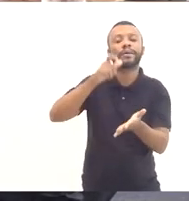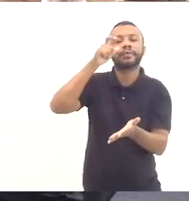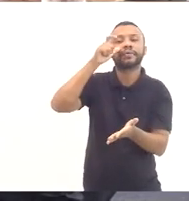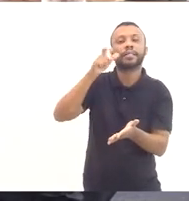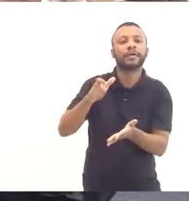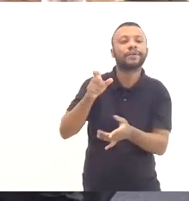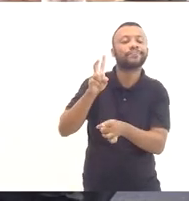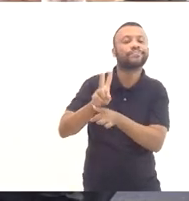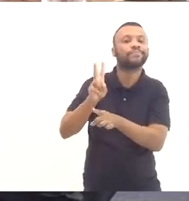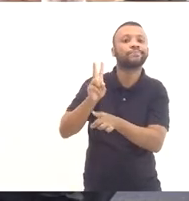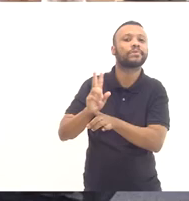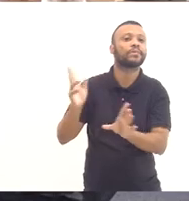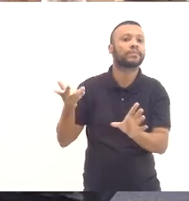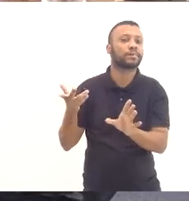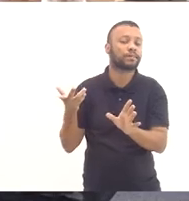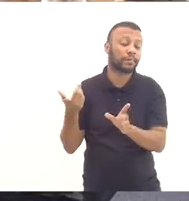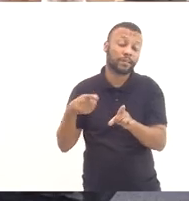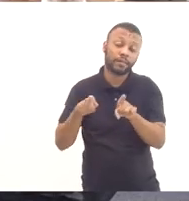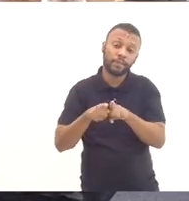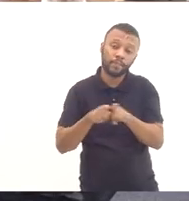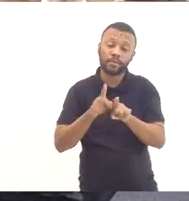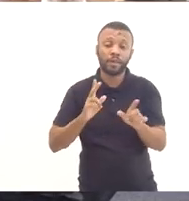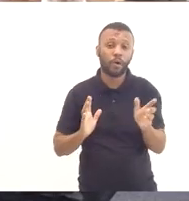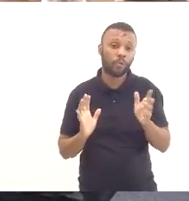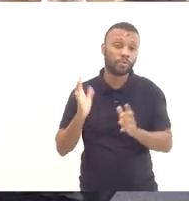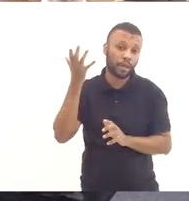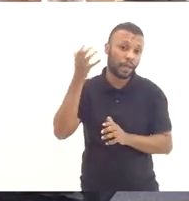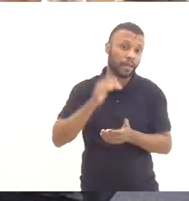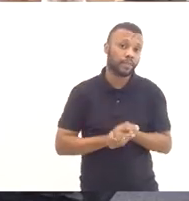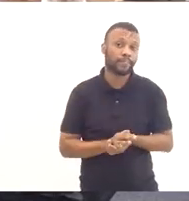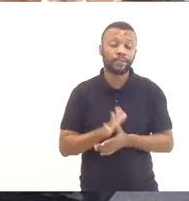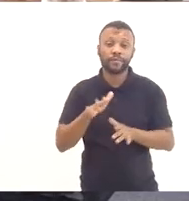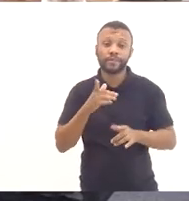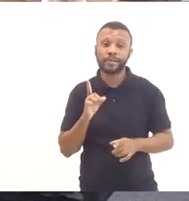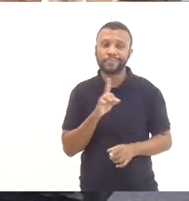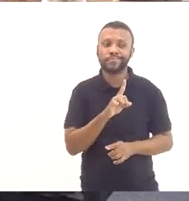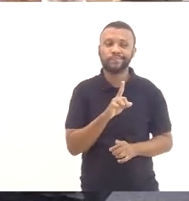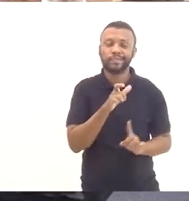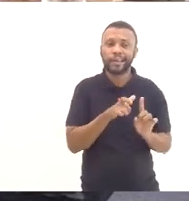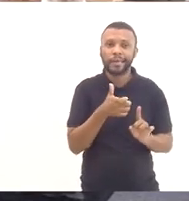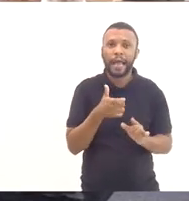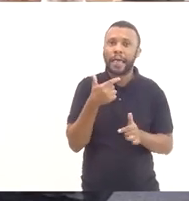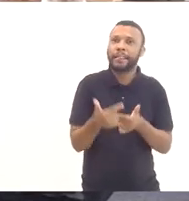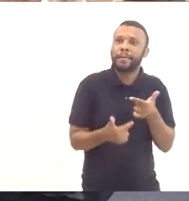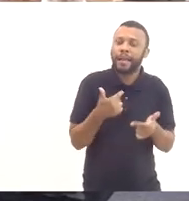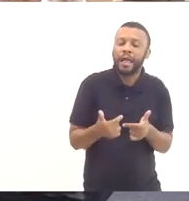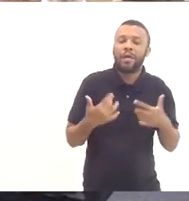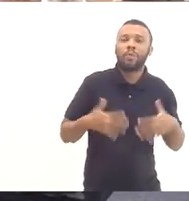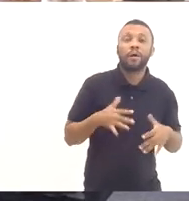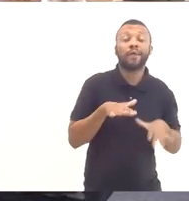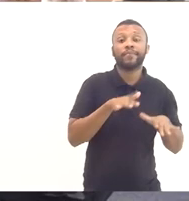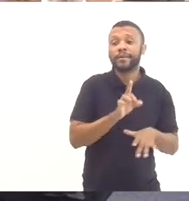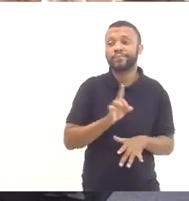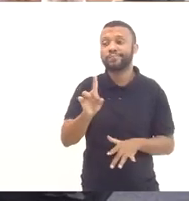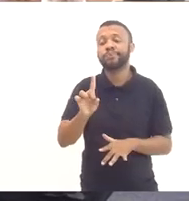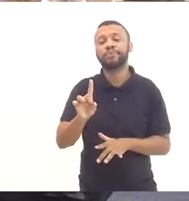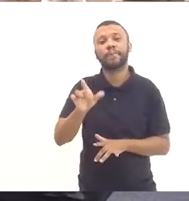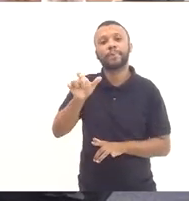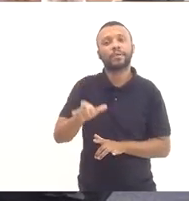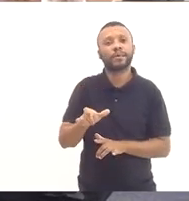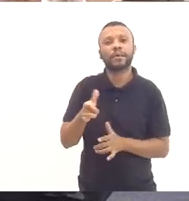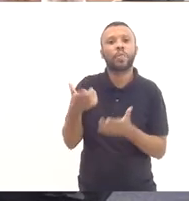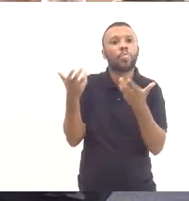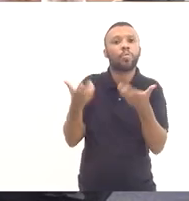não estava muito interessado em me entendesse também acontece com os seres humanos Às vezes você chega em alguém que tá super afim de trabalhar e às vezes você chega em alguém que não tá feio